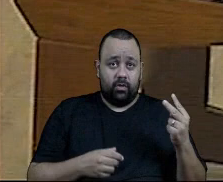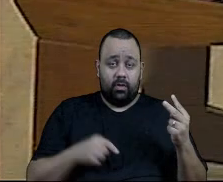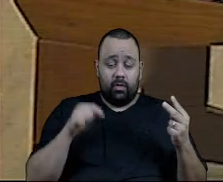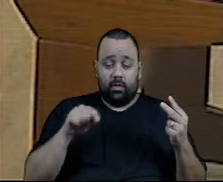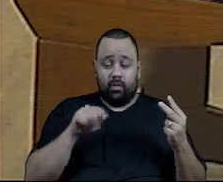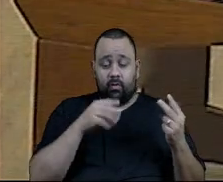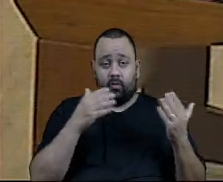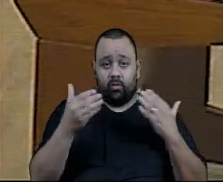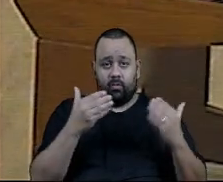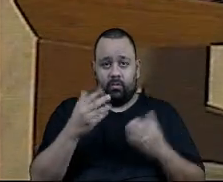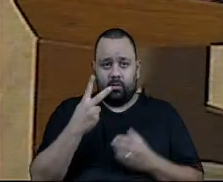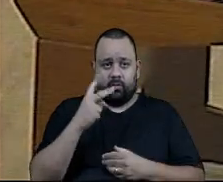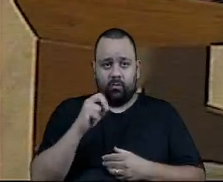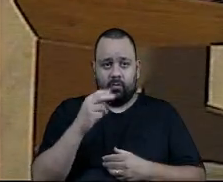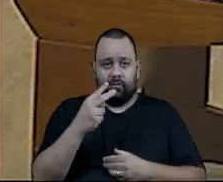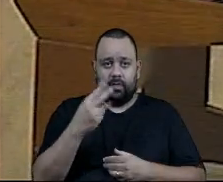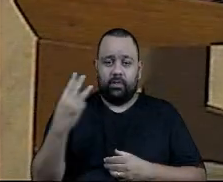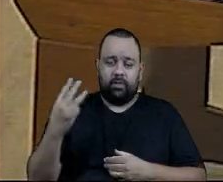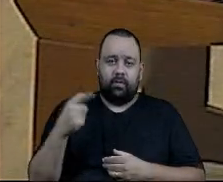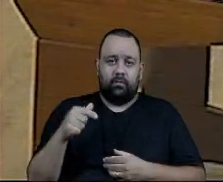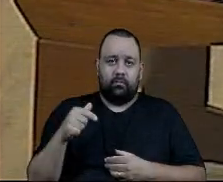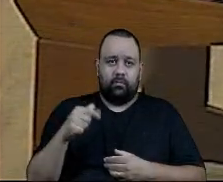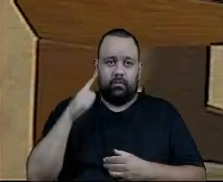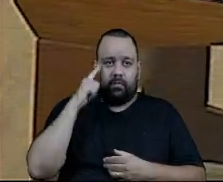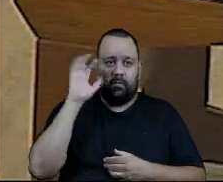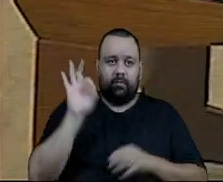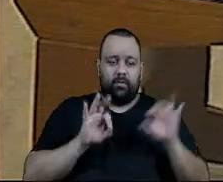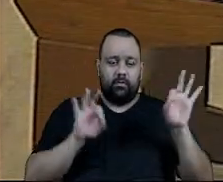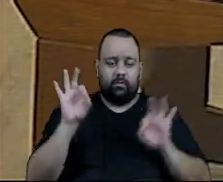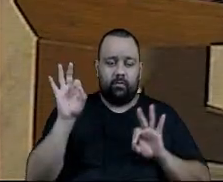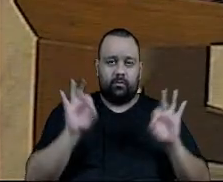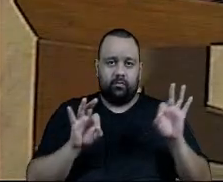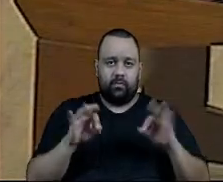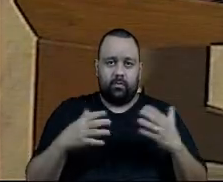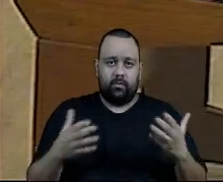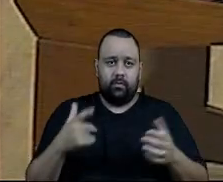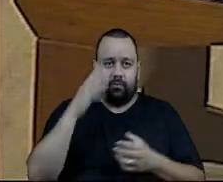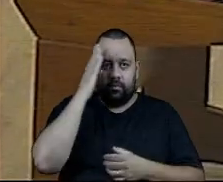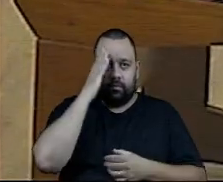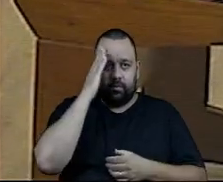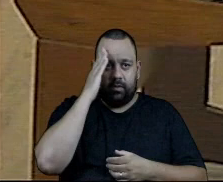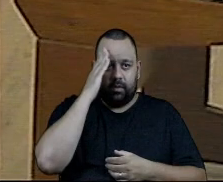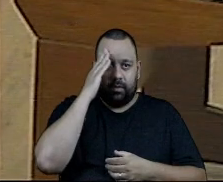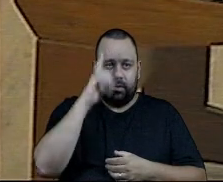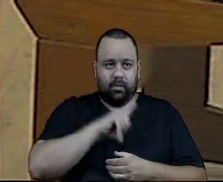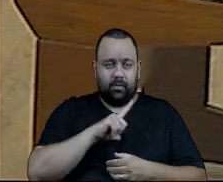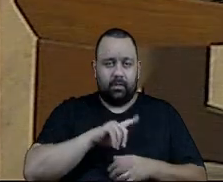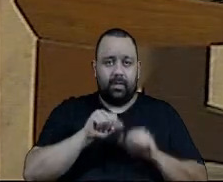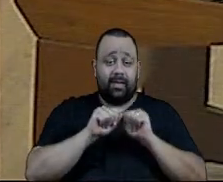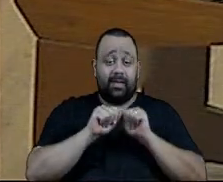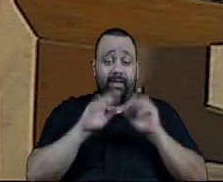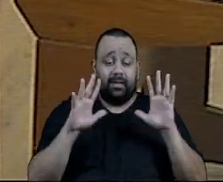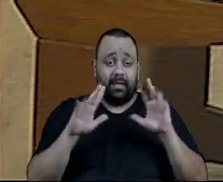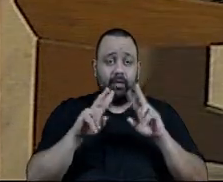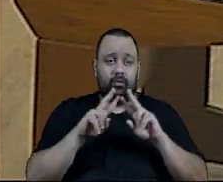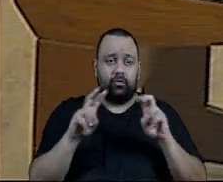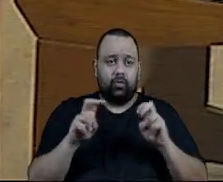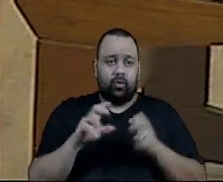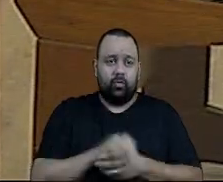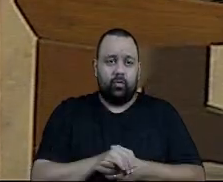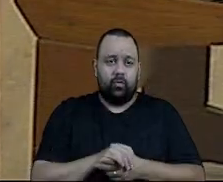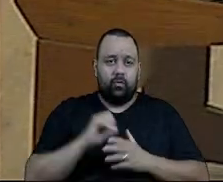primeiro quadrimestre de 2022 em comparação com 2023 e o percentual. E aí você vai ter